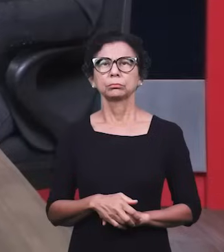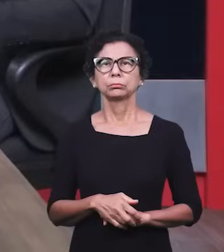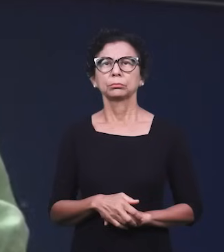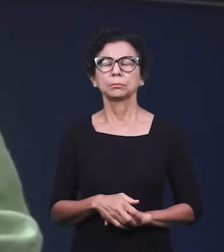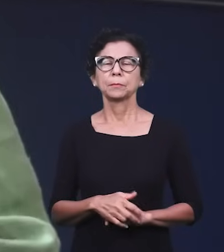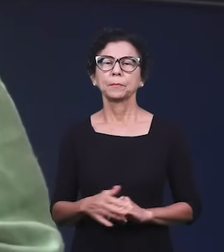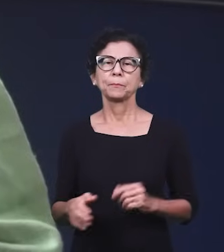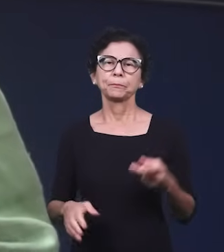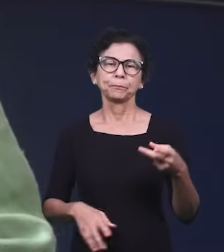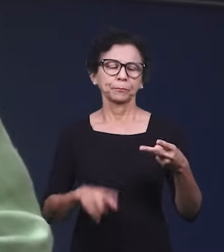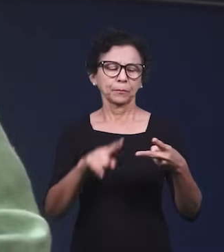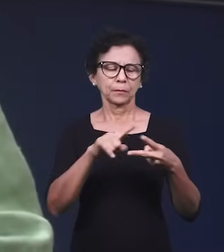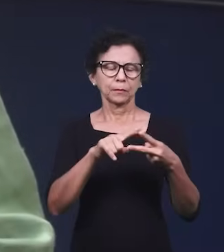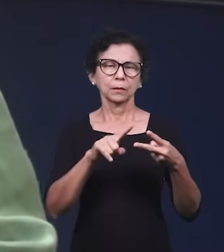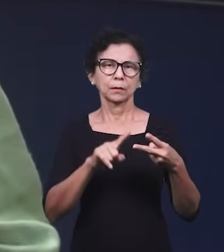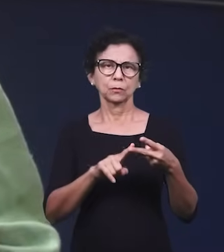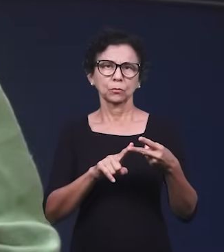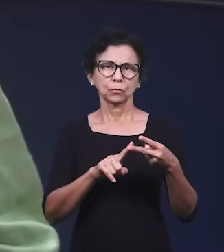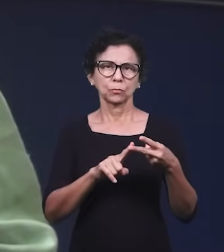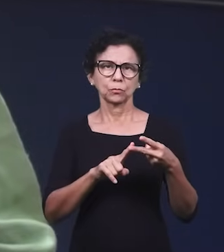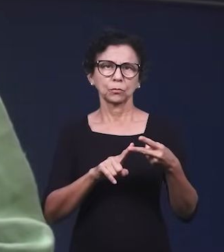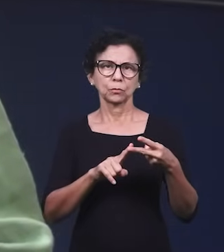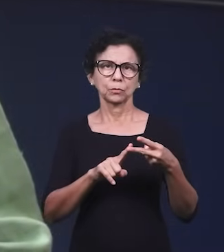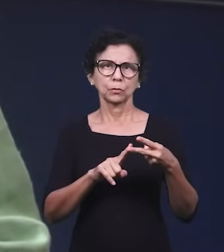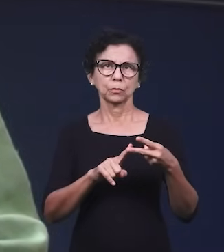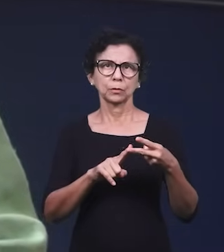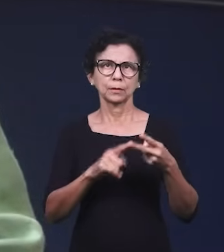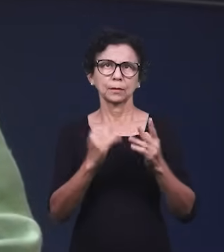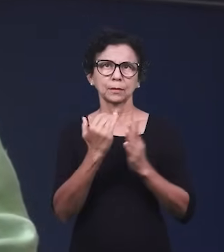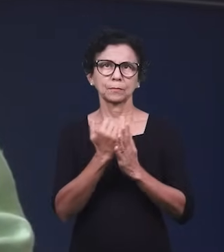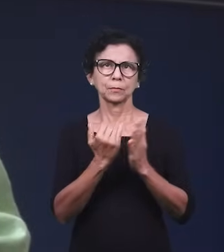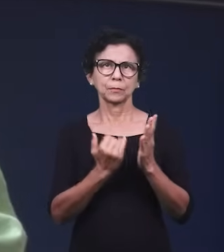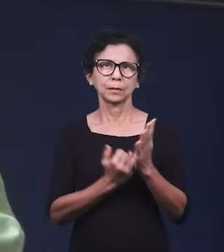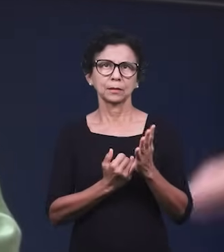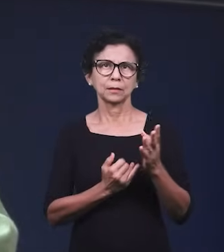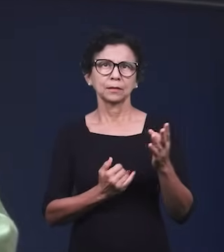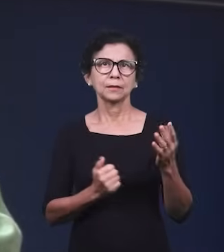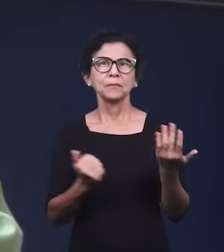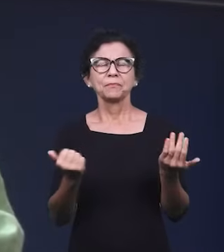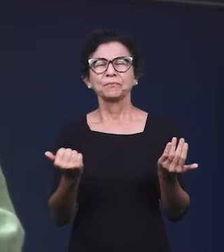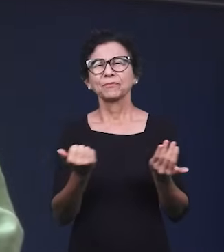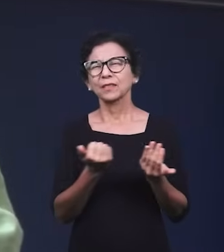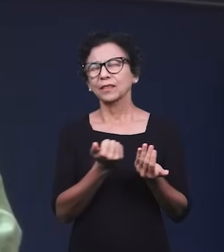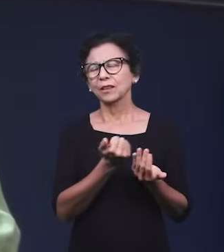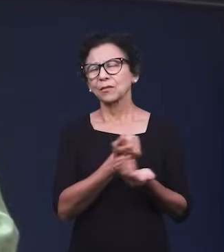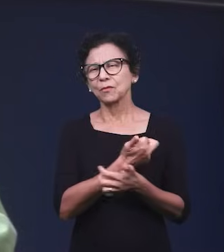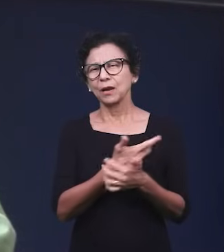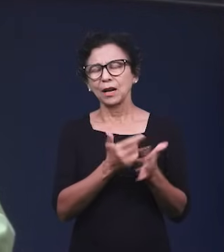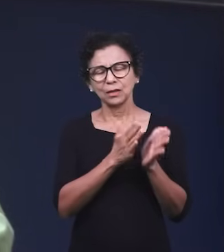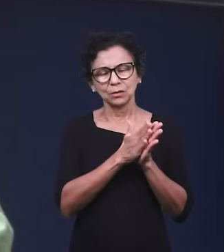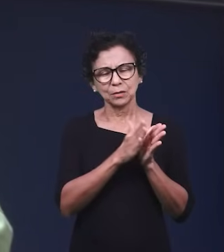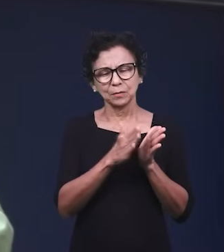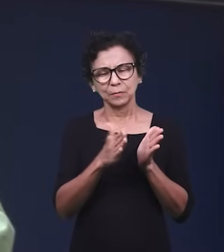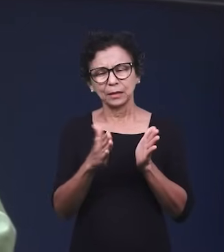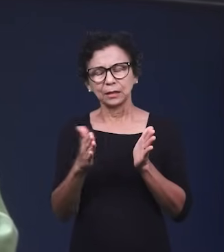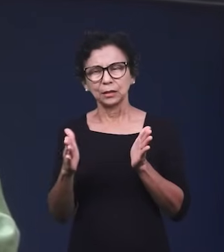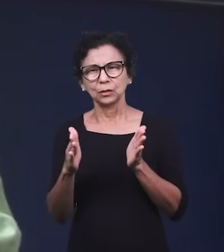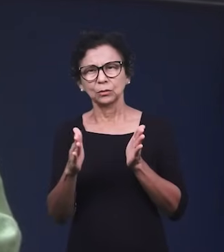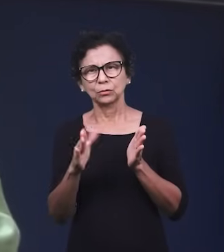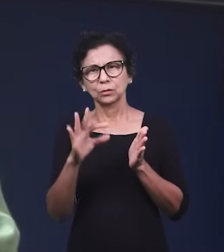em duas fases chamava-se de luz clar de fase Clara fase escura mas isso já